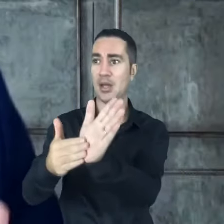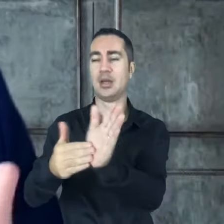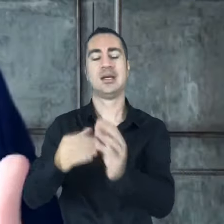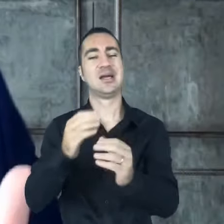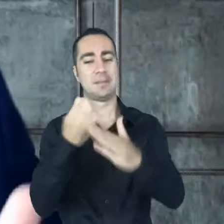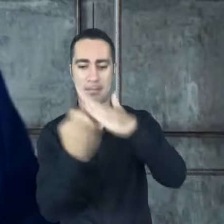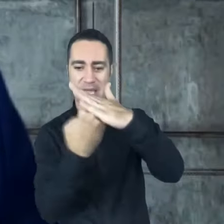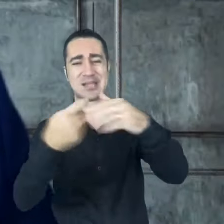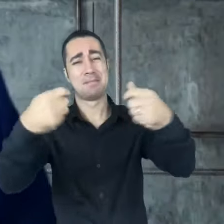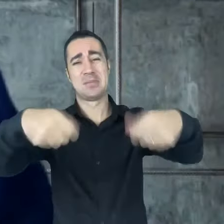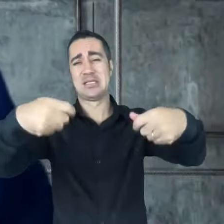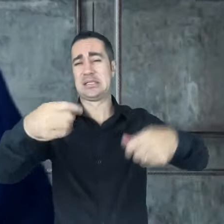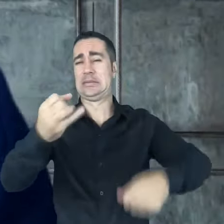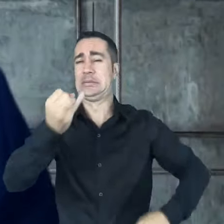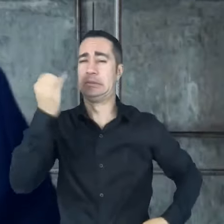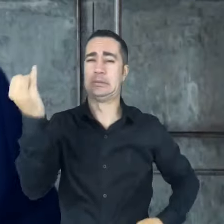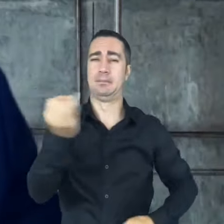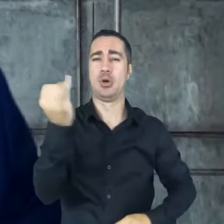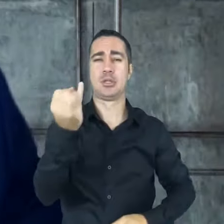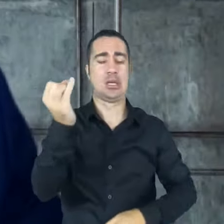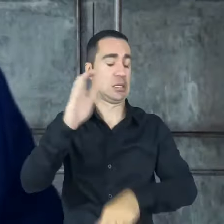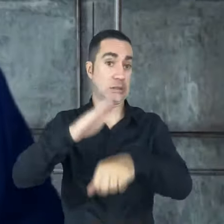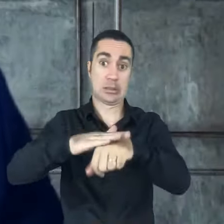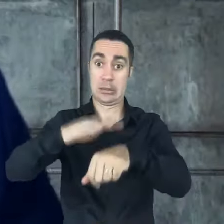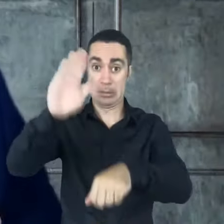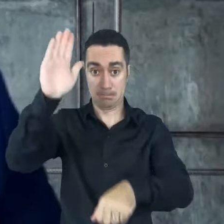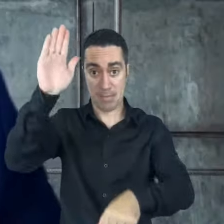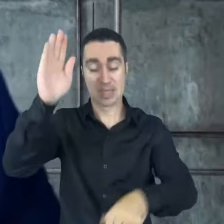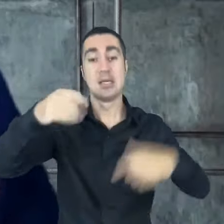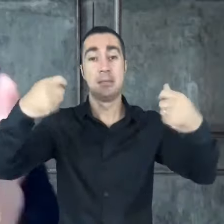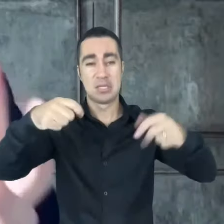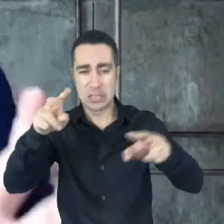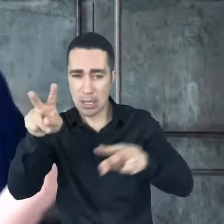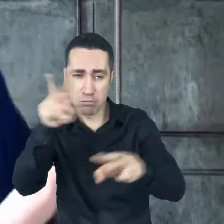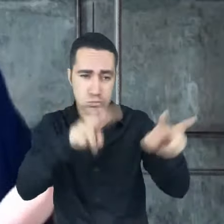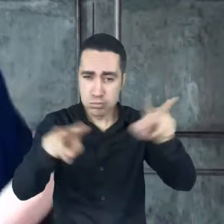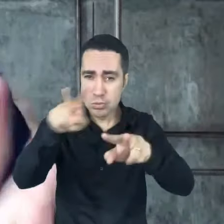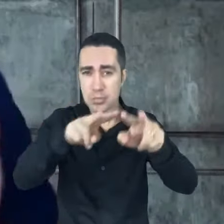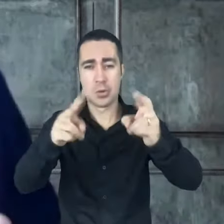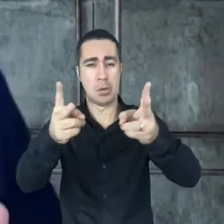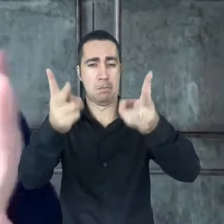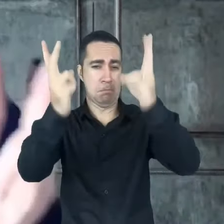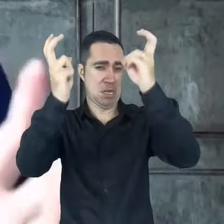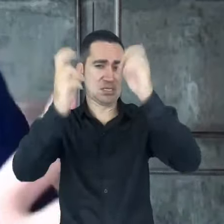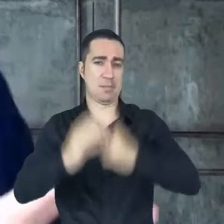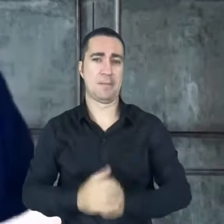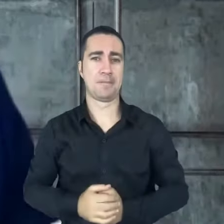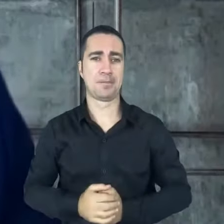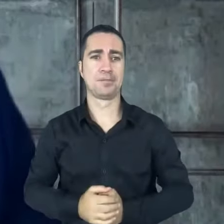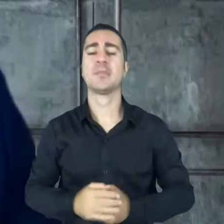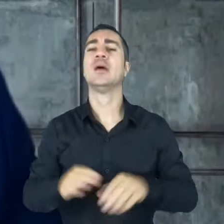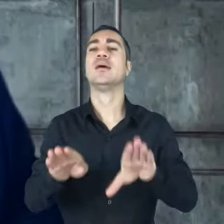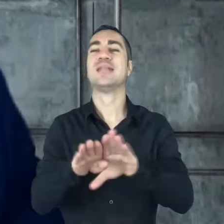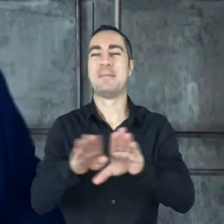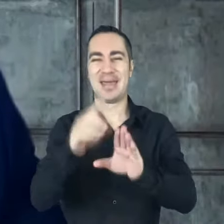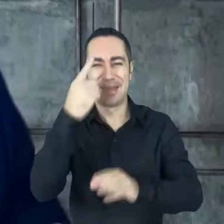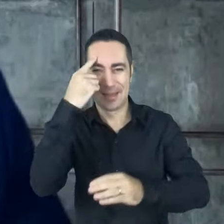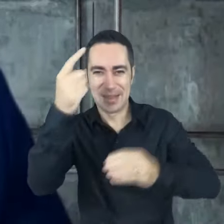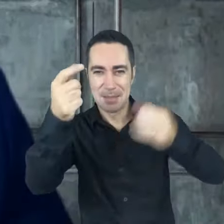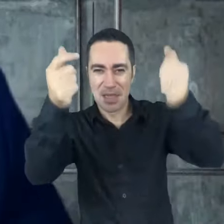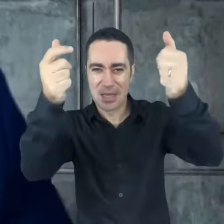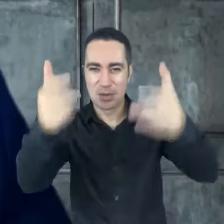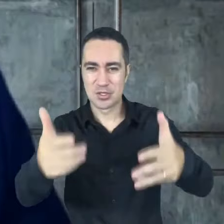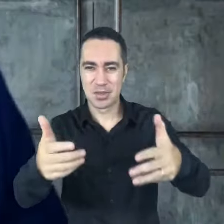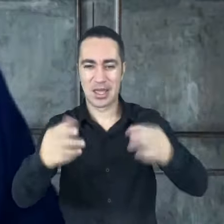é muito importante, isso a gente tem que observar. Uma coisa que a gente tem que observar, aquilo quando eu falei em toda a governança